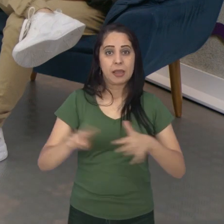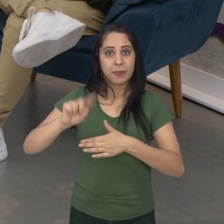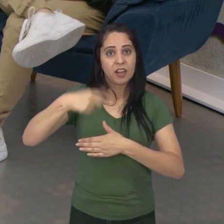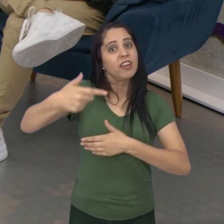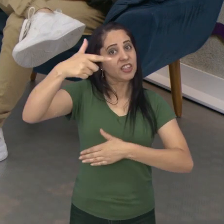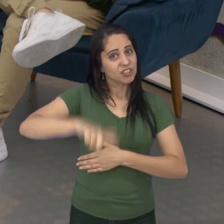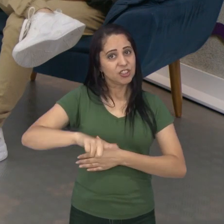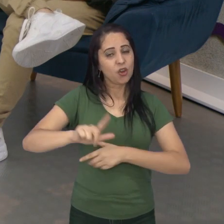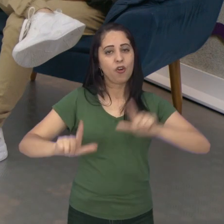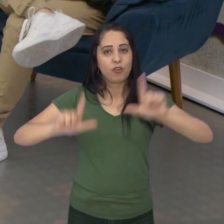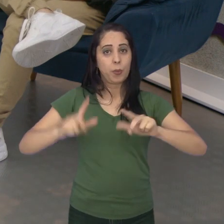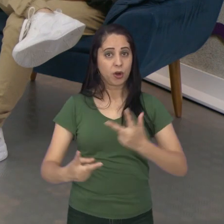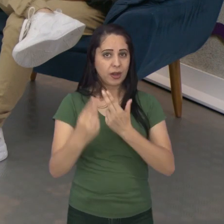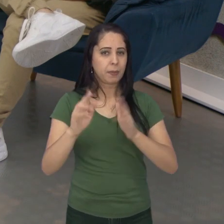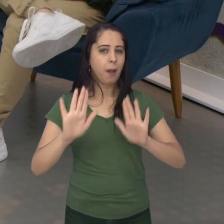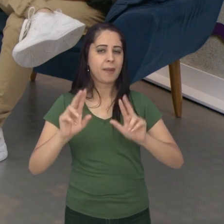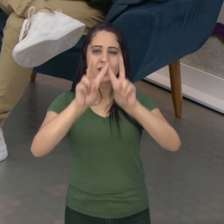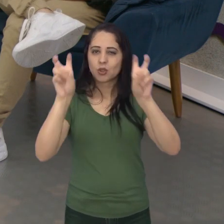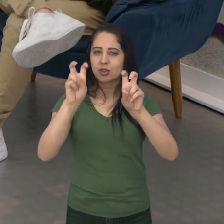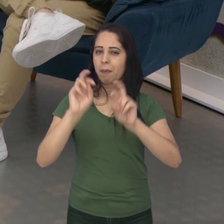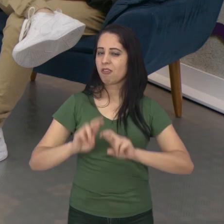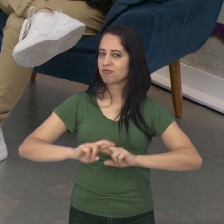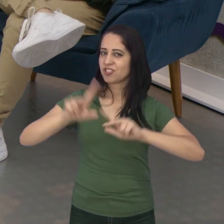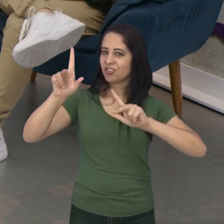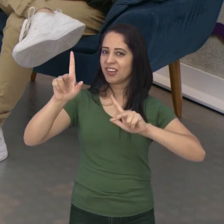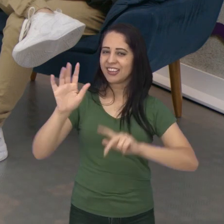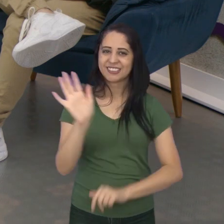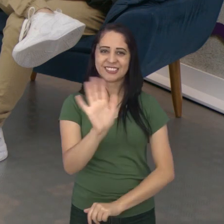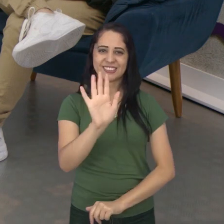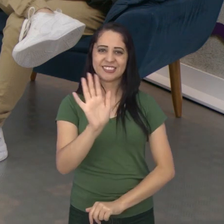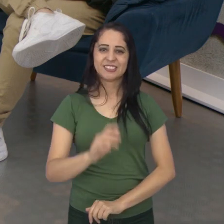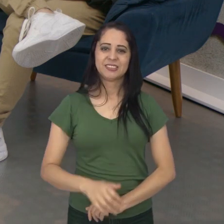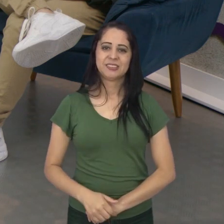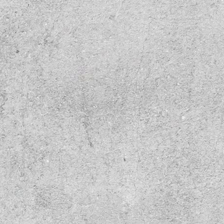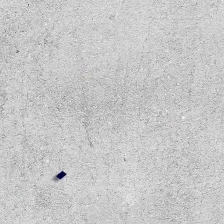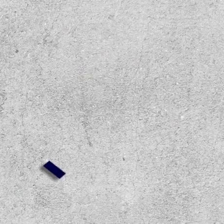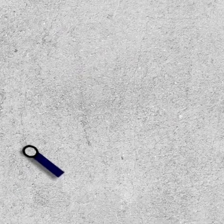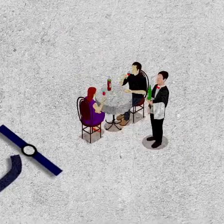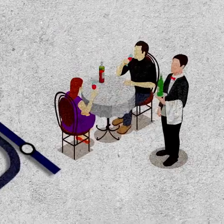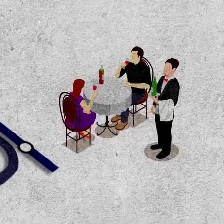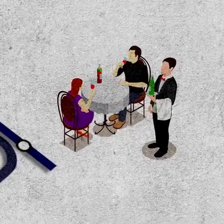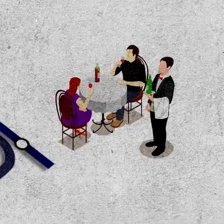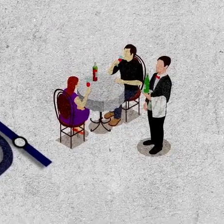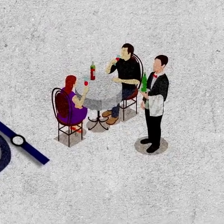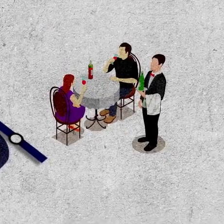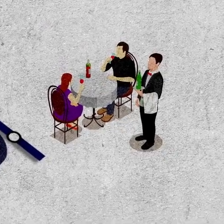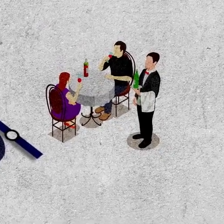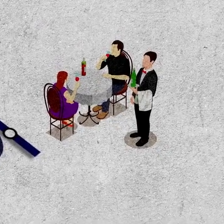semana que vem na mesma estação, mas sempre com um destino diferente. Até lá!